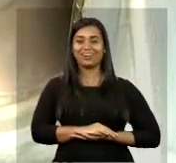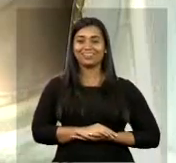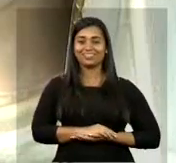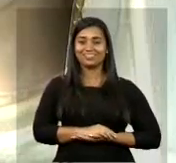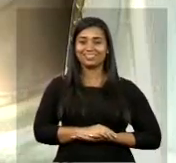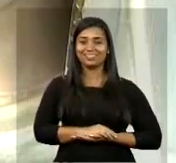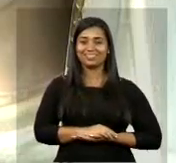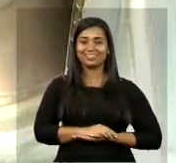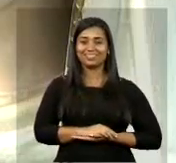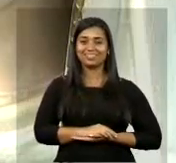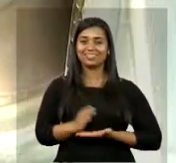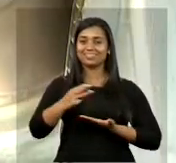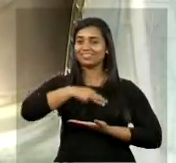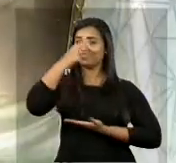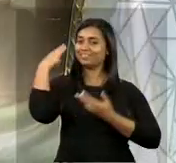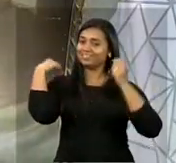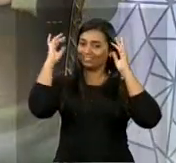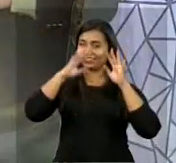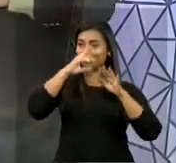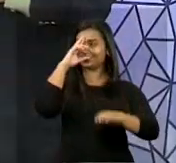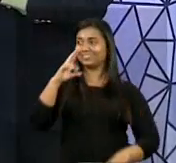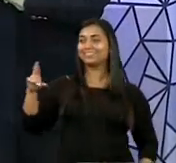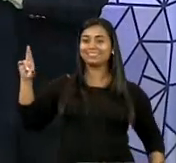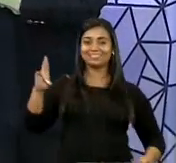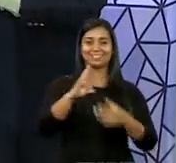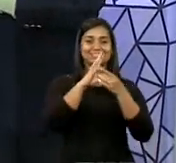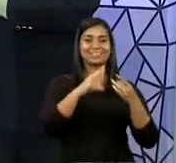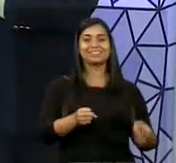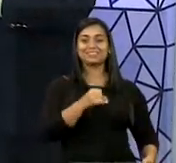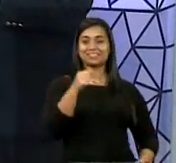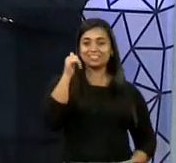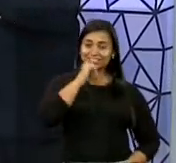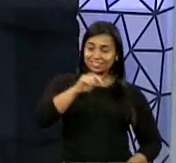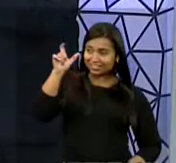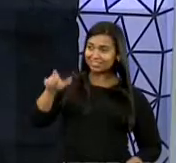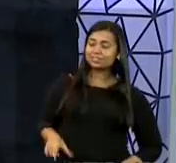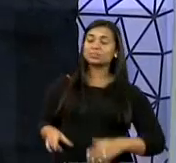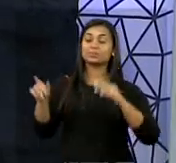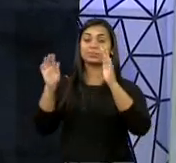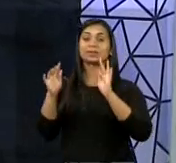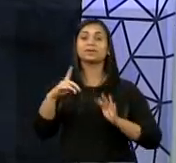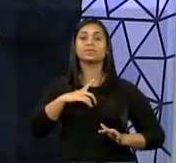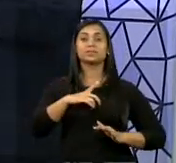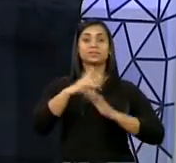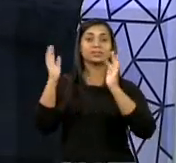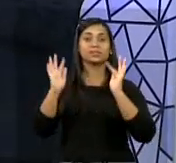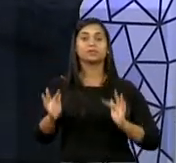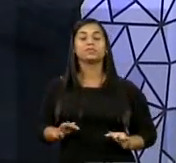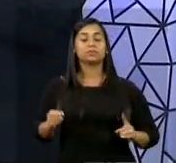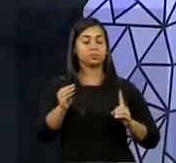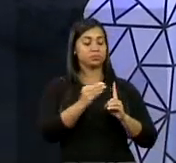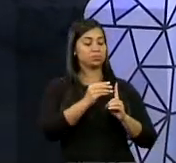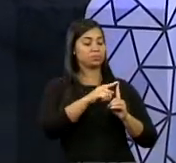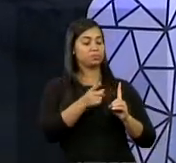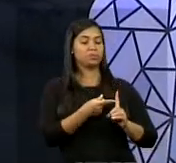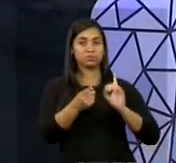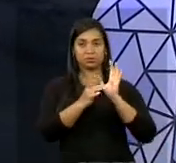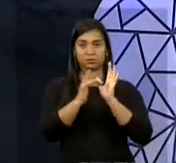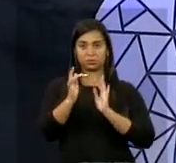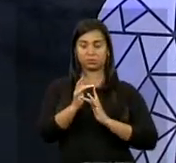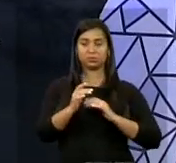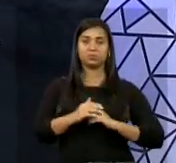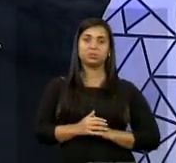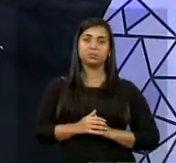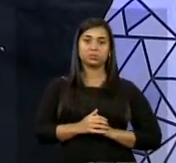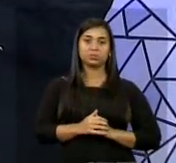nossa morte. Amém. Ave Maria, cheia de graça, o Senhor é convosco. Bendita sois vós entre as mulheres e bendito é o fruto